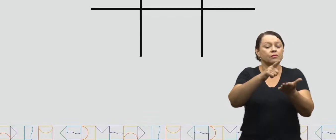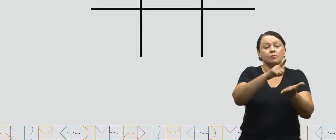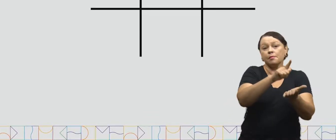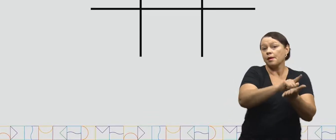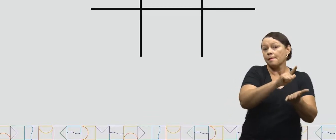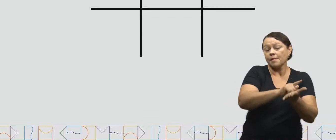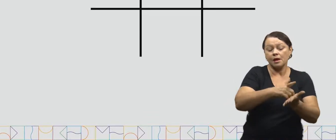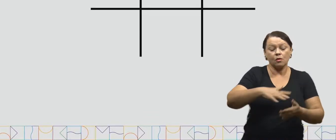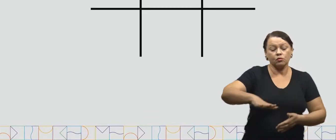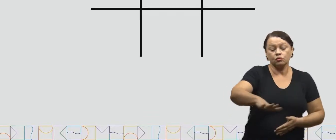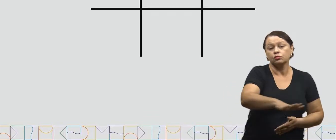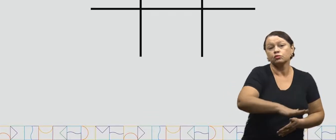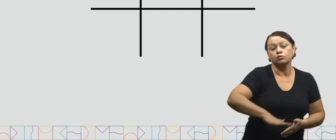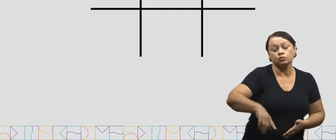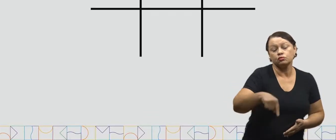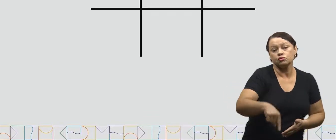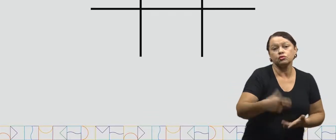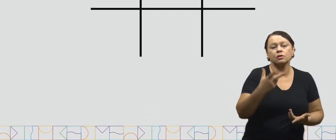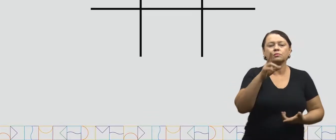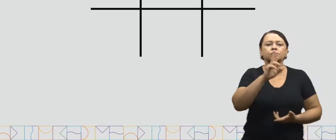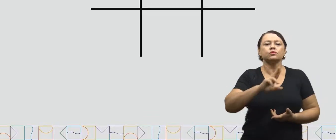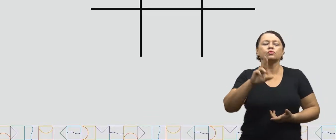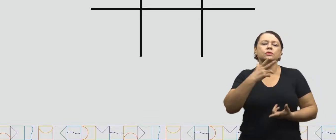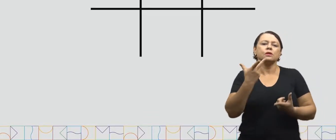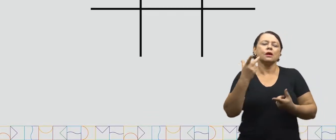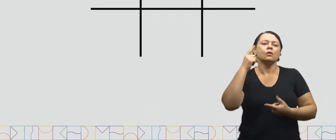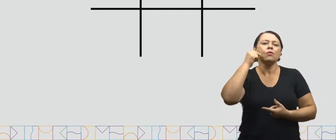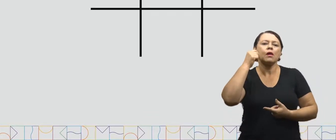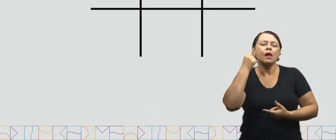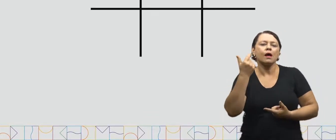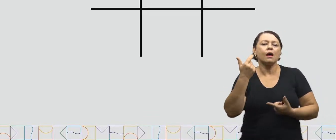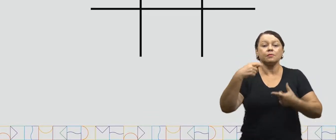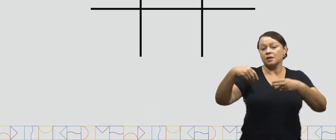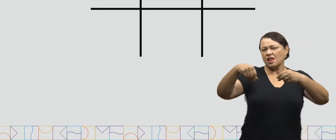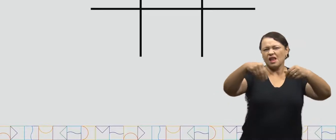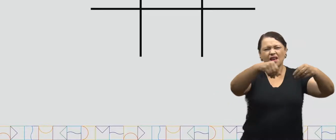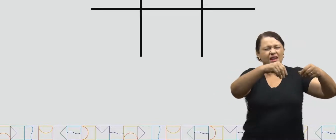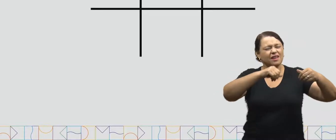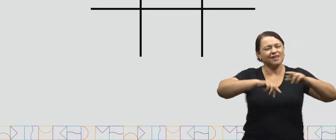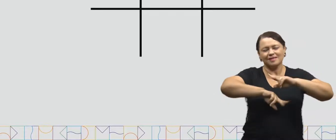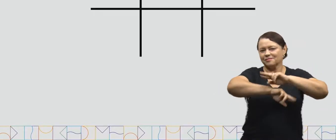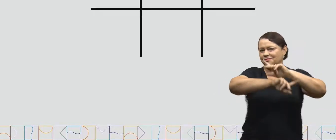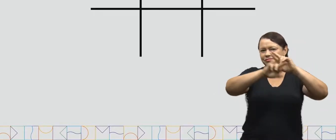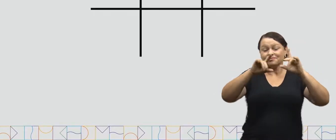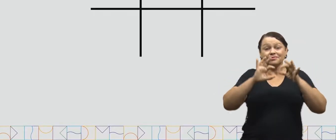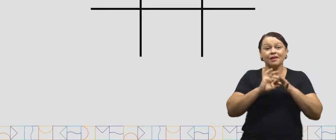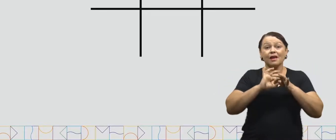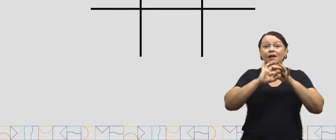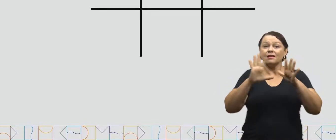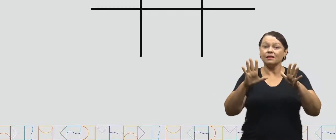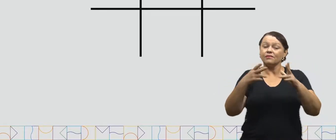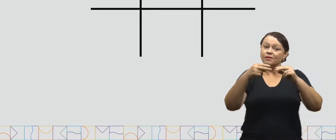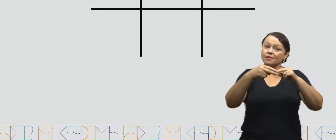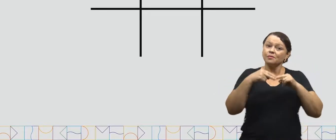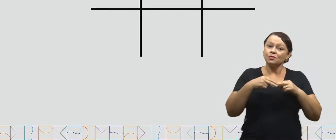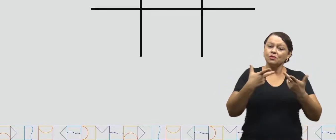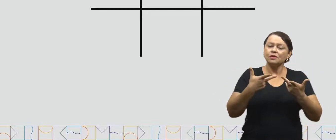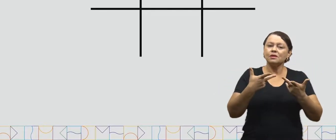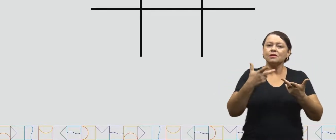no chão, utilizando giz ou carvão. Pode ser feito na areia e em vários lugares. Acho que por isso é um jogo tão